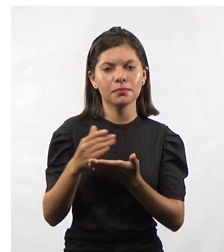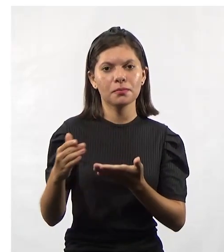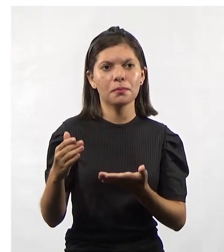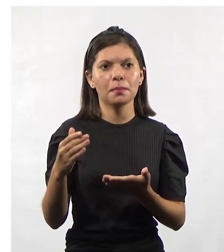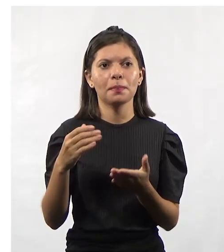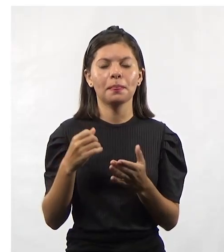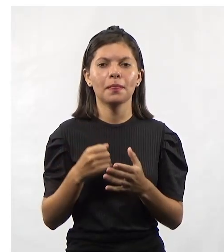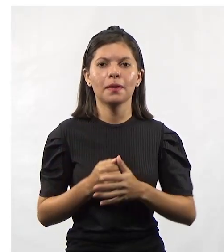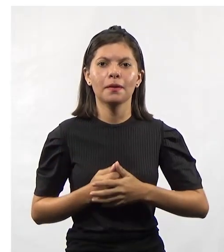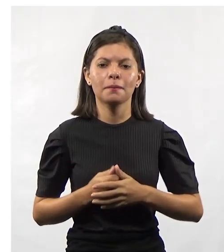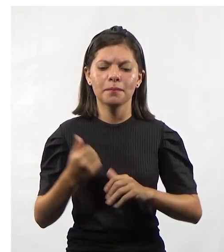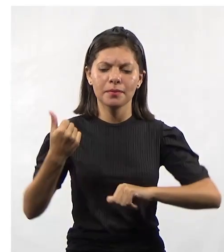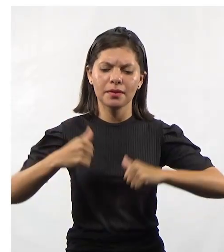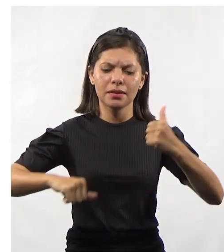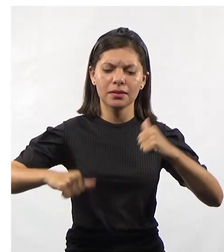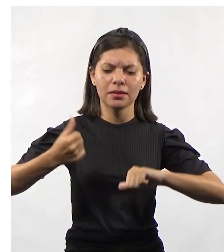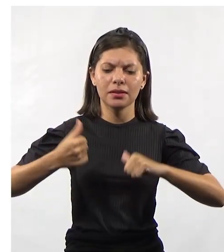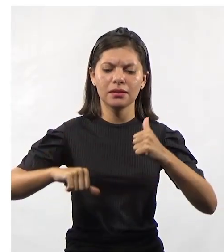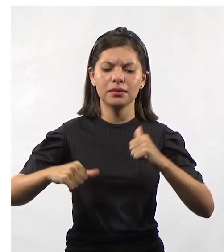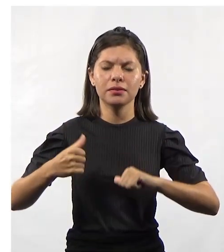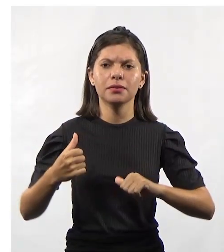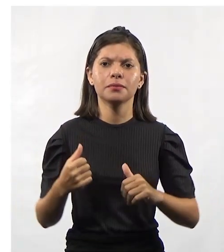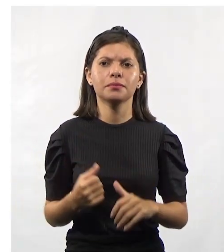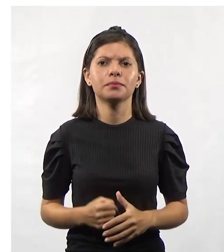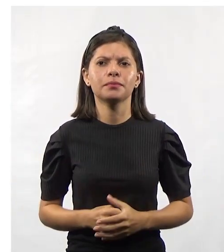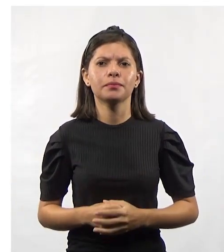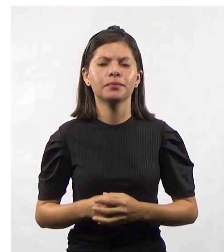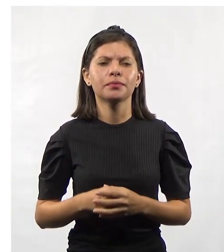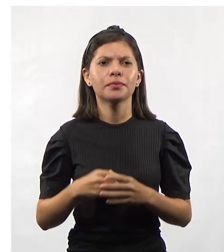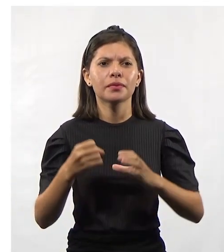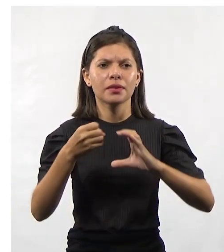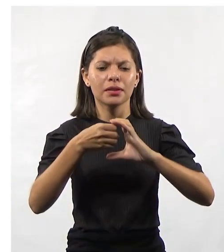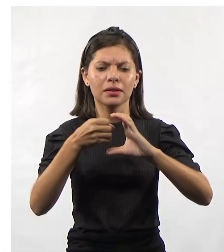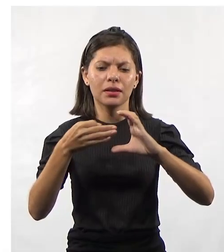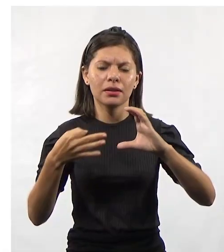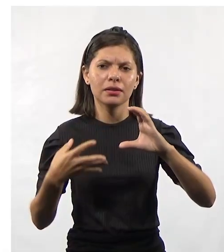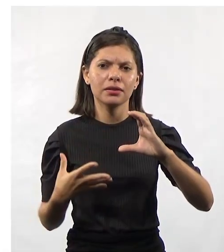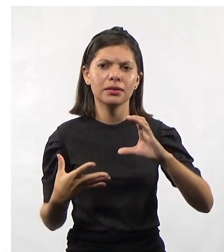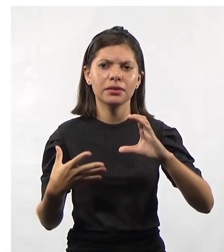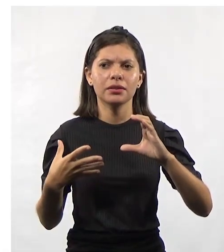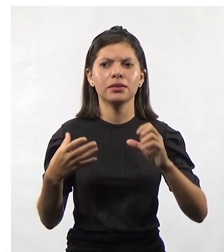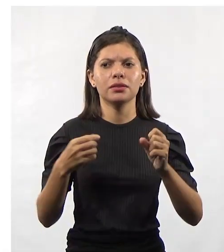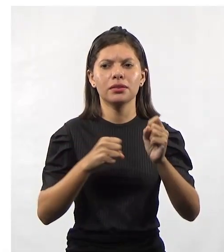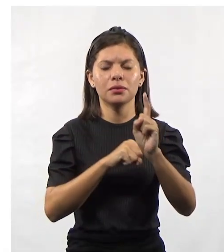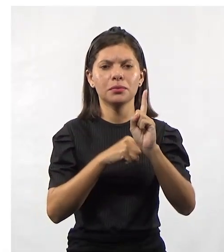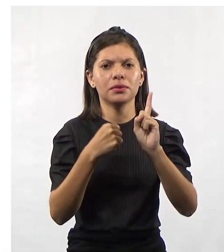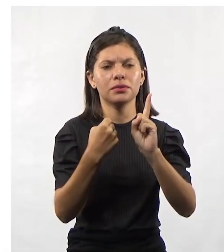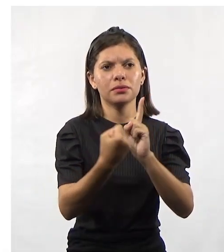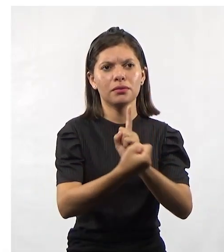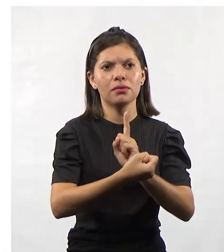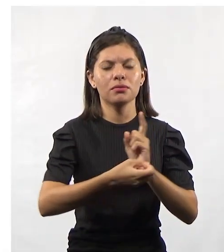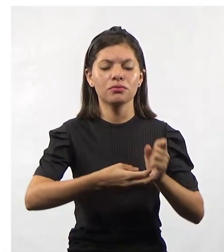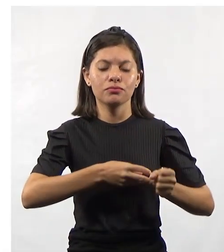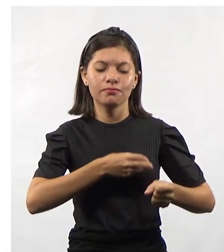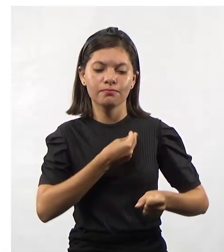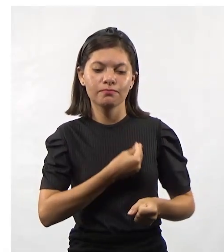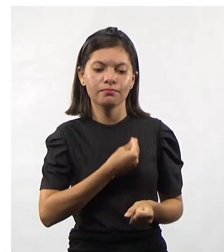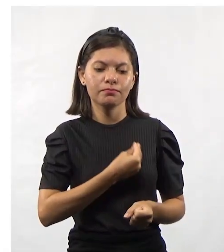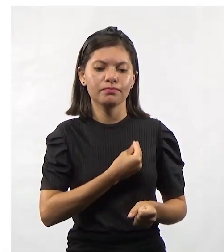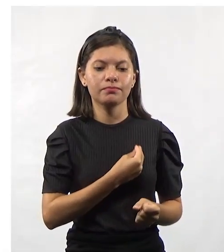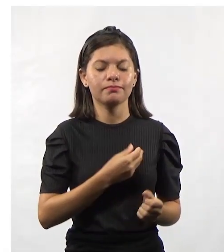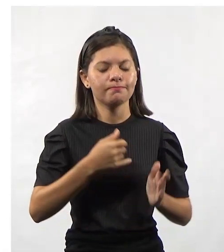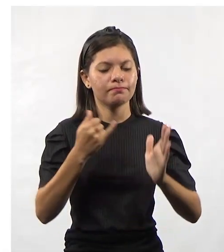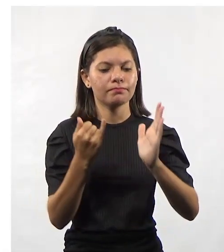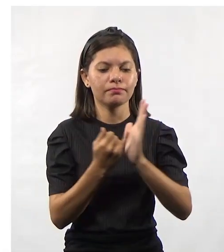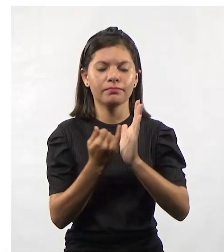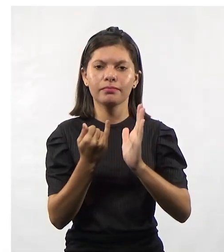entraves, né, a partir desse diagnóstico. Então, a partir do levantamento das características da comunidade escolar, seus modos